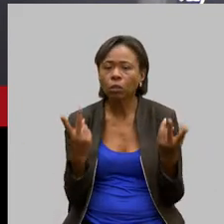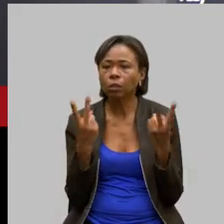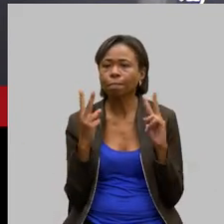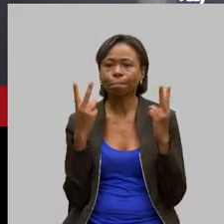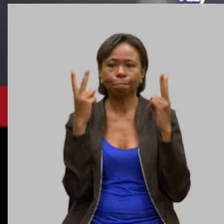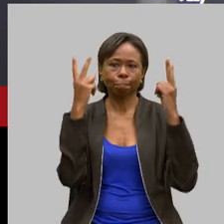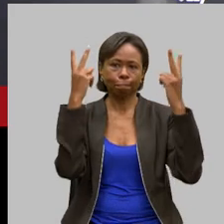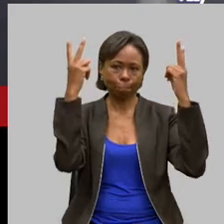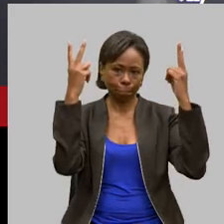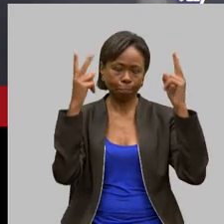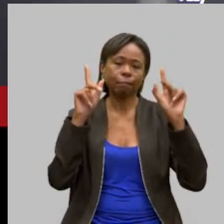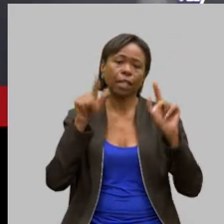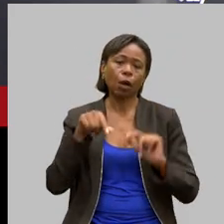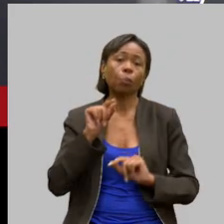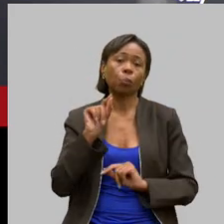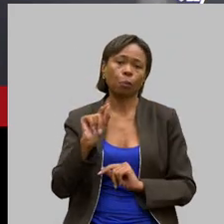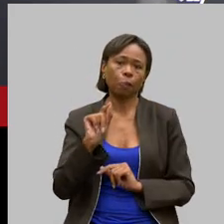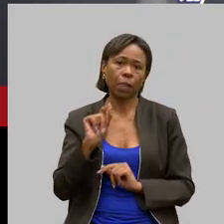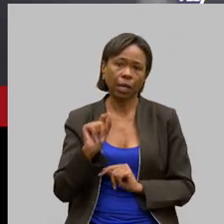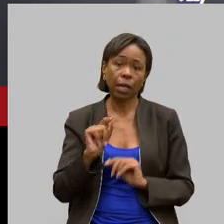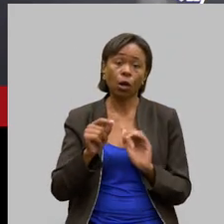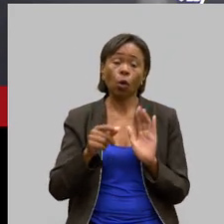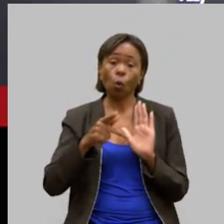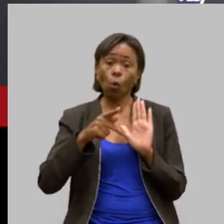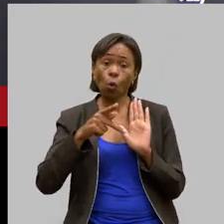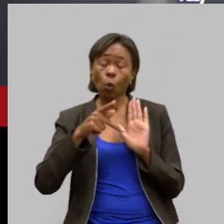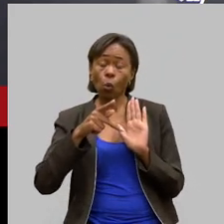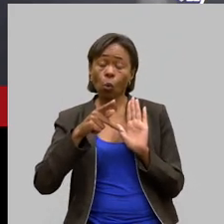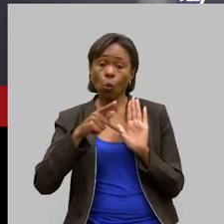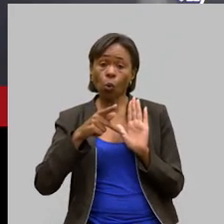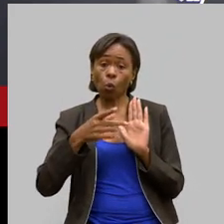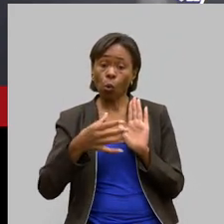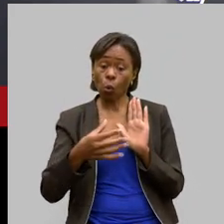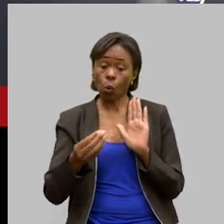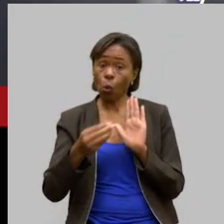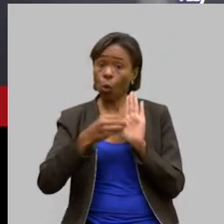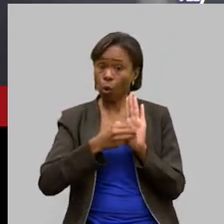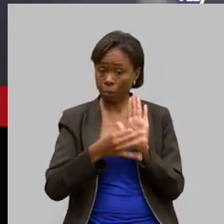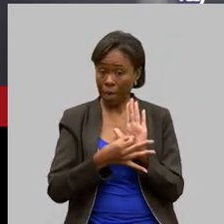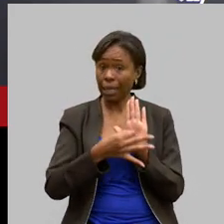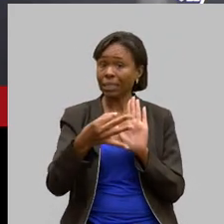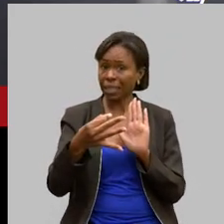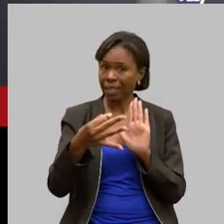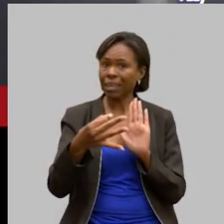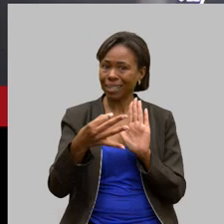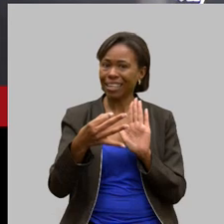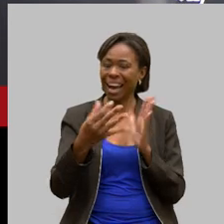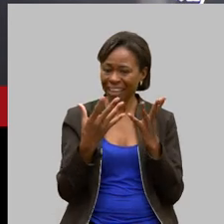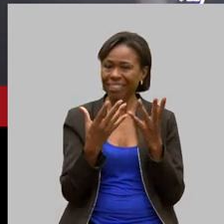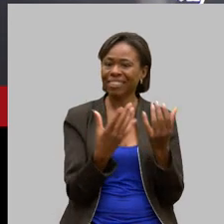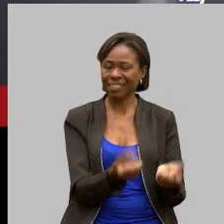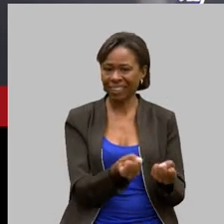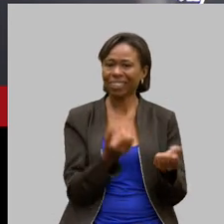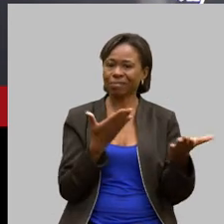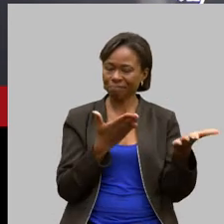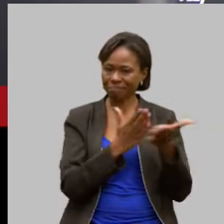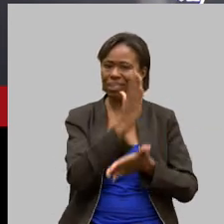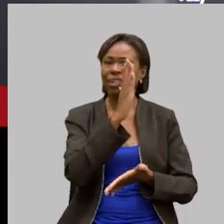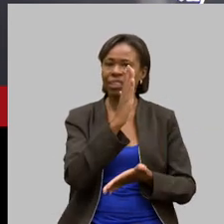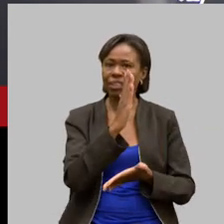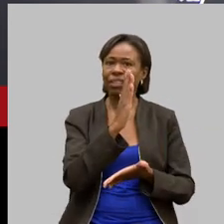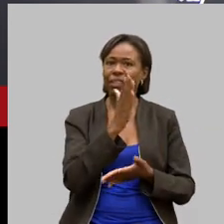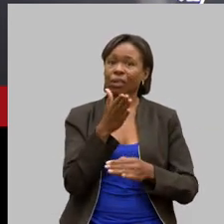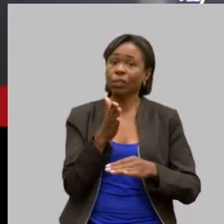foi e o parecer favorável em relação ao projeto do sistema integrado de Atendimento à população